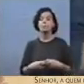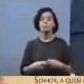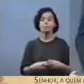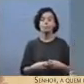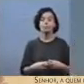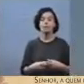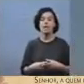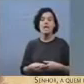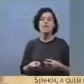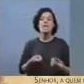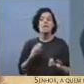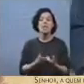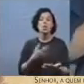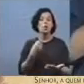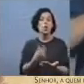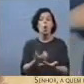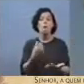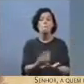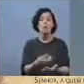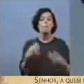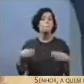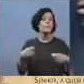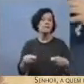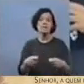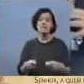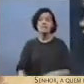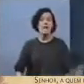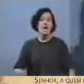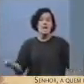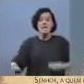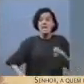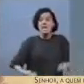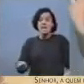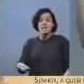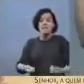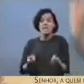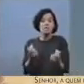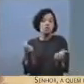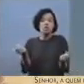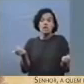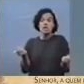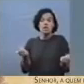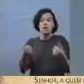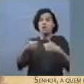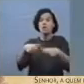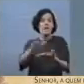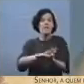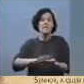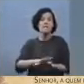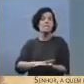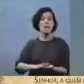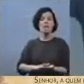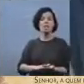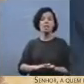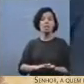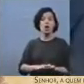A novela tem um papel fabuloso, porque ela cria um referencial falso. Um modelo